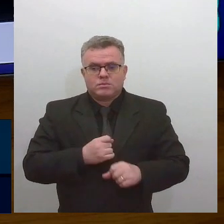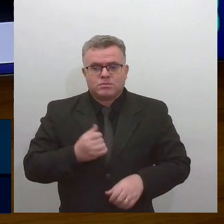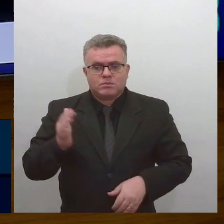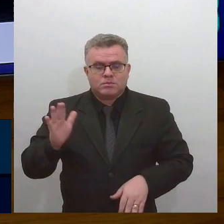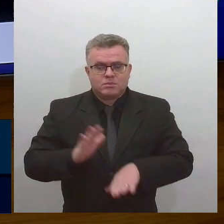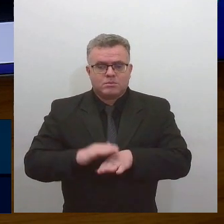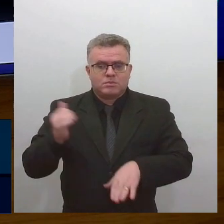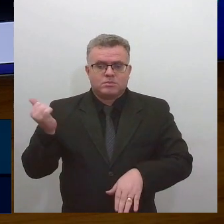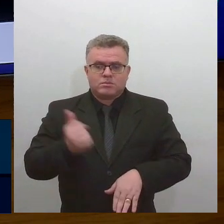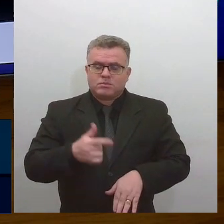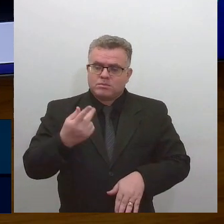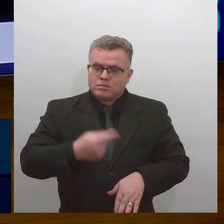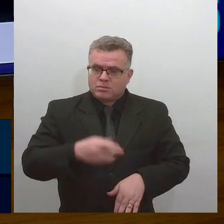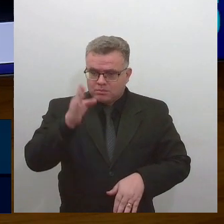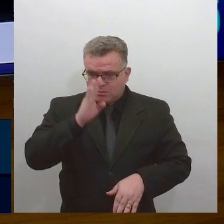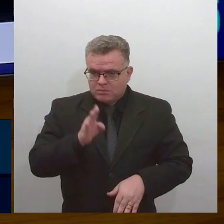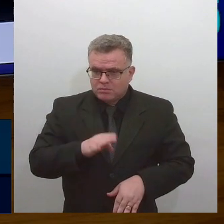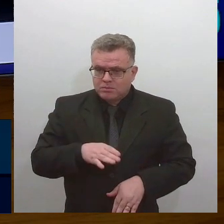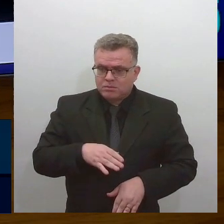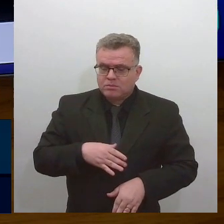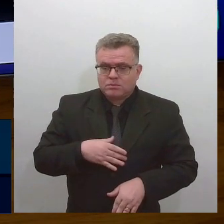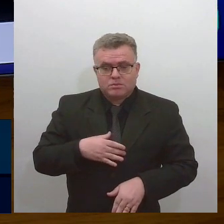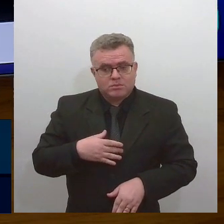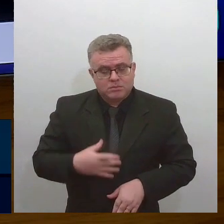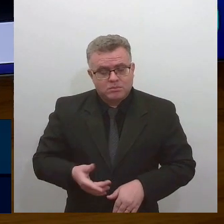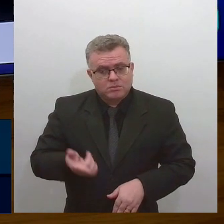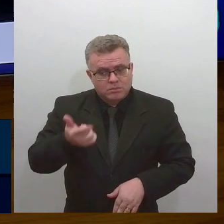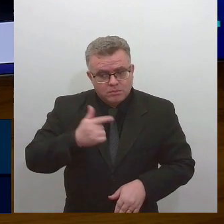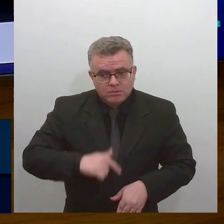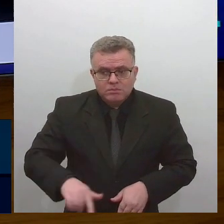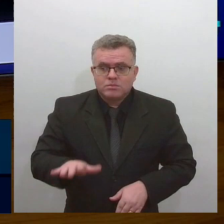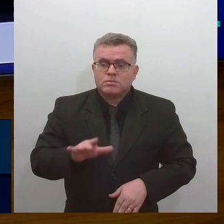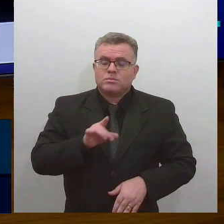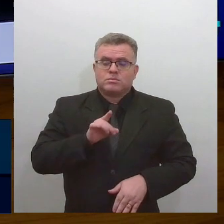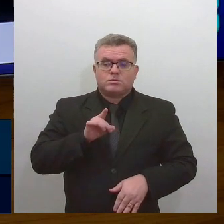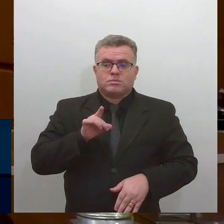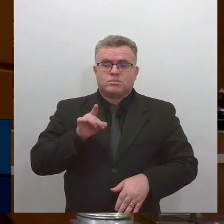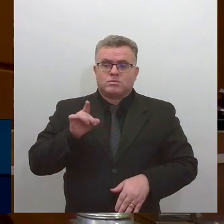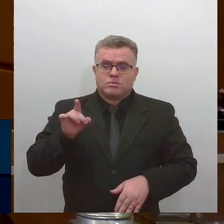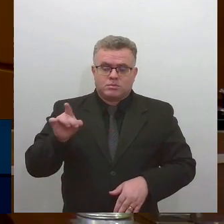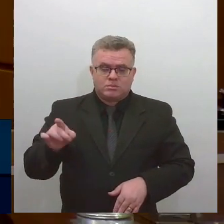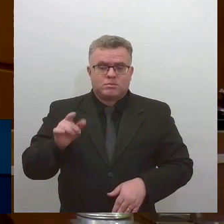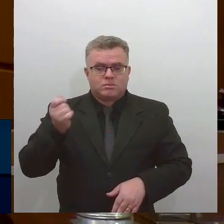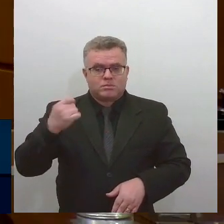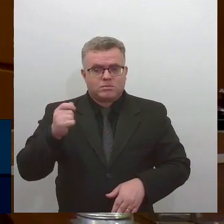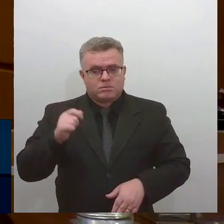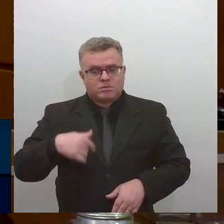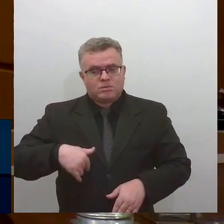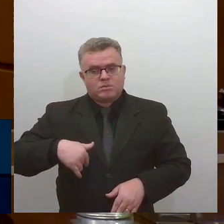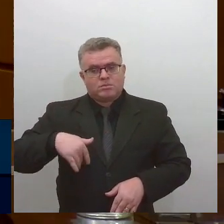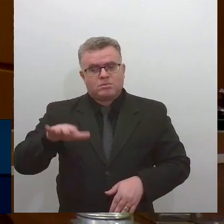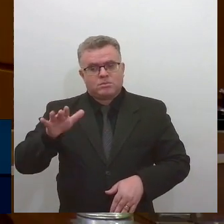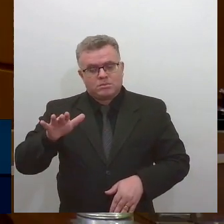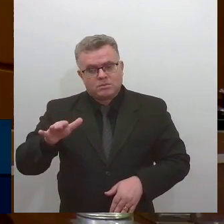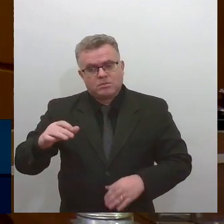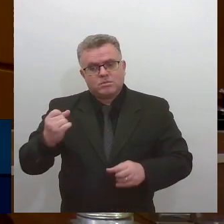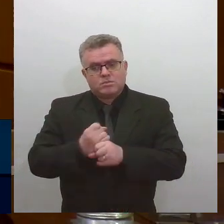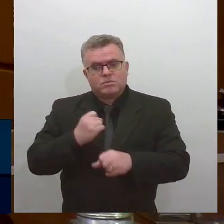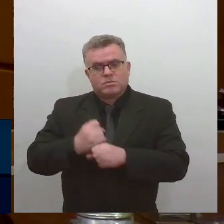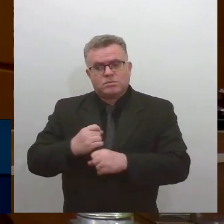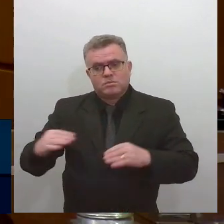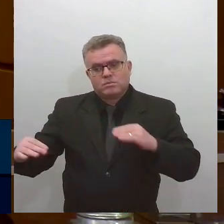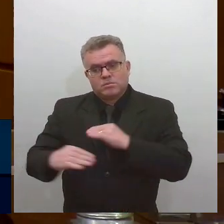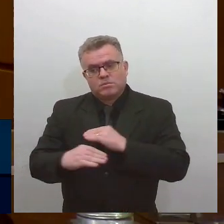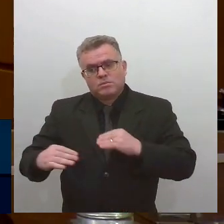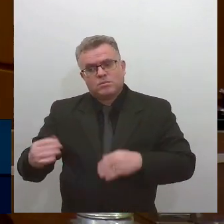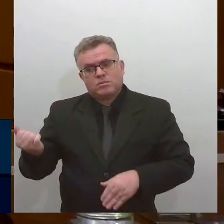dado a Argentina tem mais rodovias federais pavimentadas que o Brasil então a gente